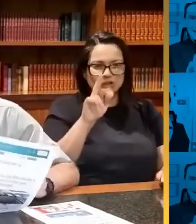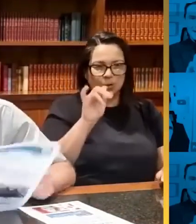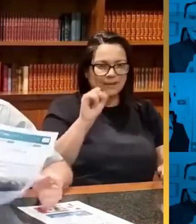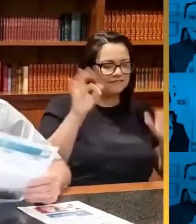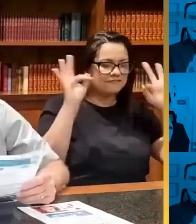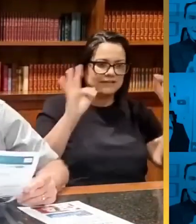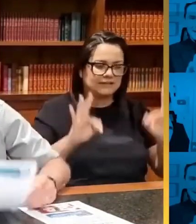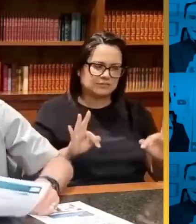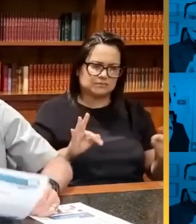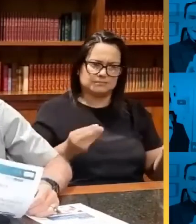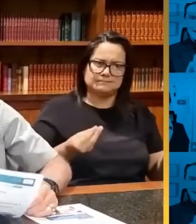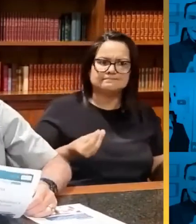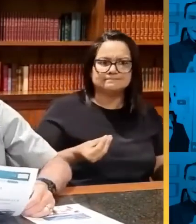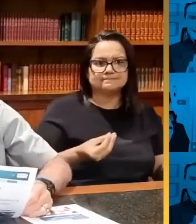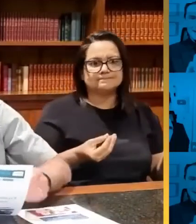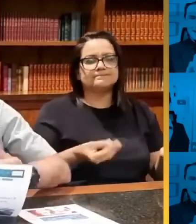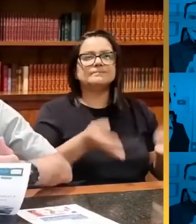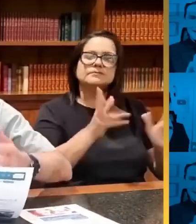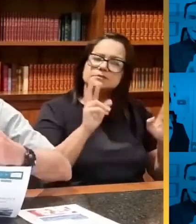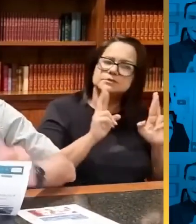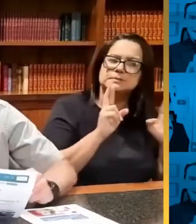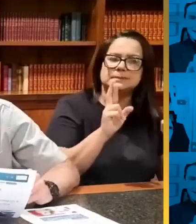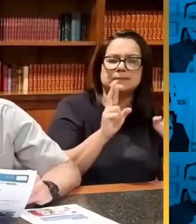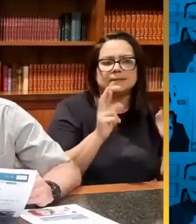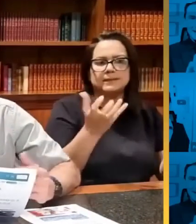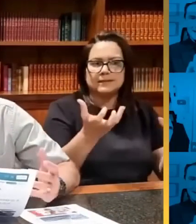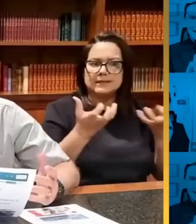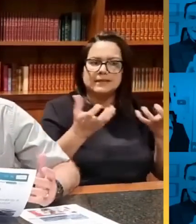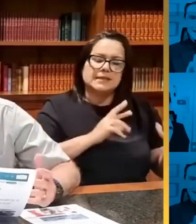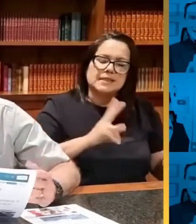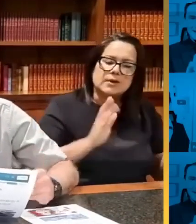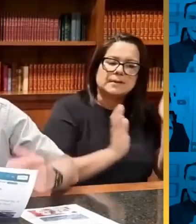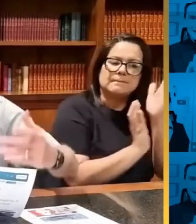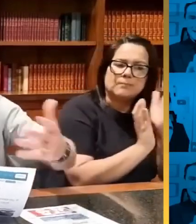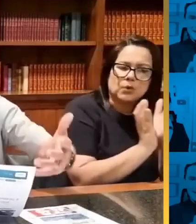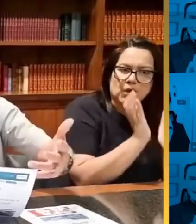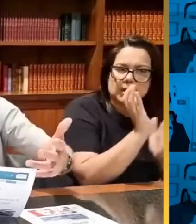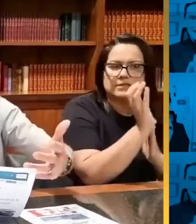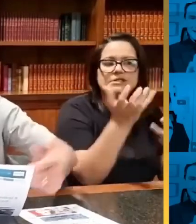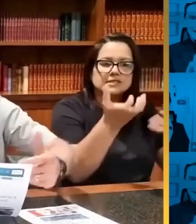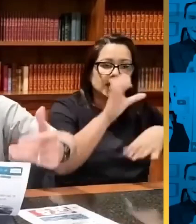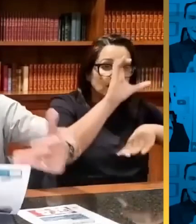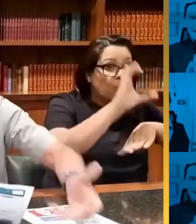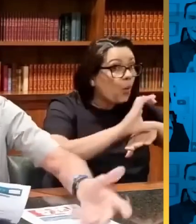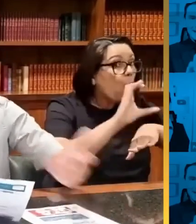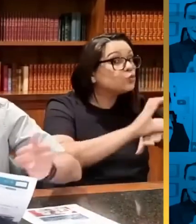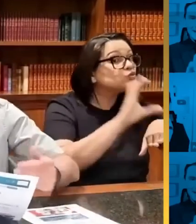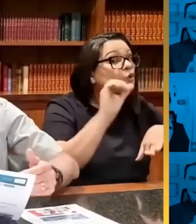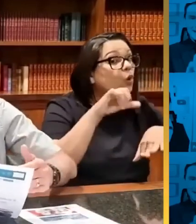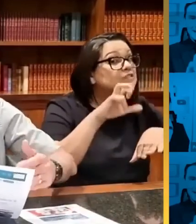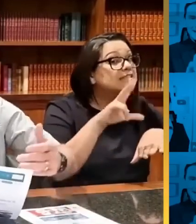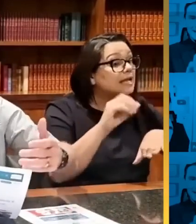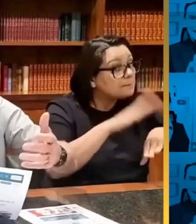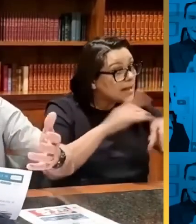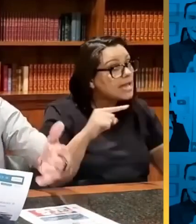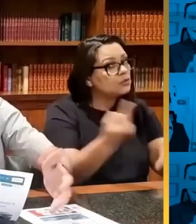Petrobras. Tá? E a gente espera que não é a burocracia, que o conselho se reúna, que o conselho não quer se reunir,